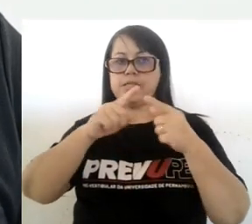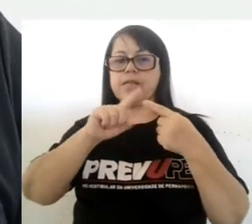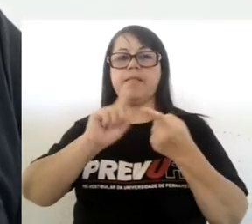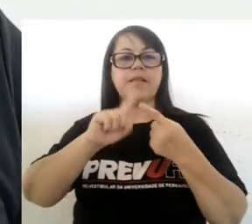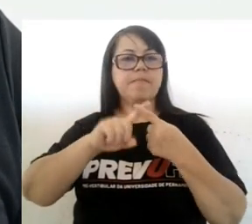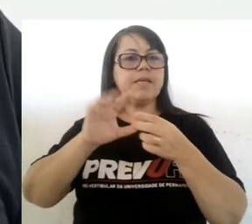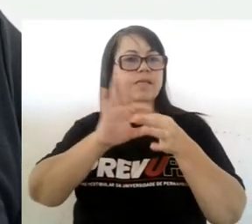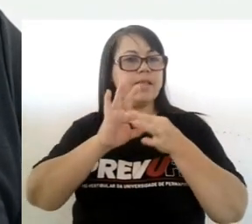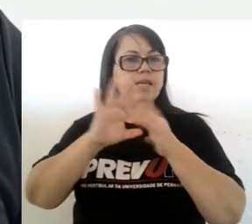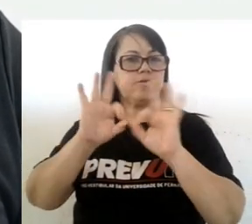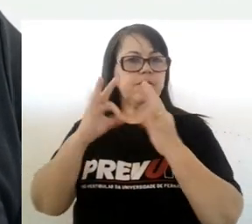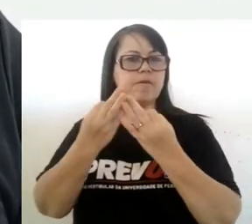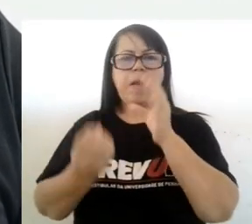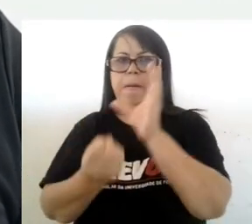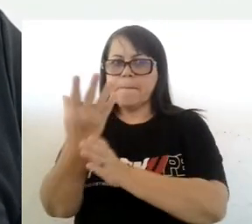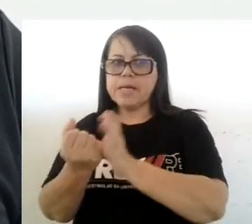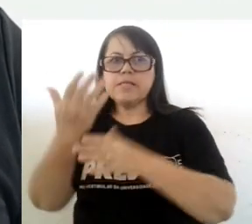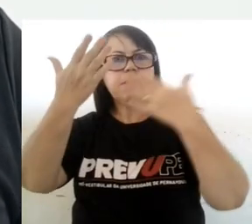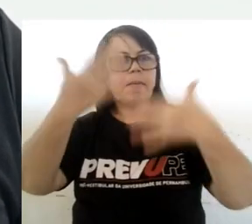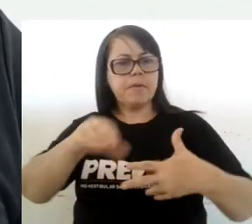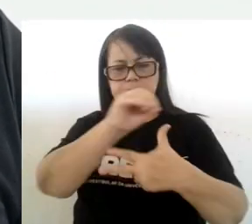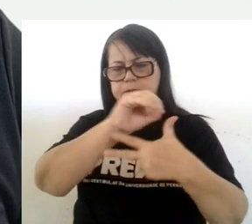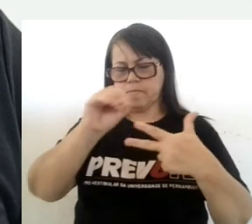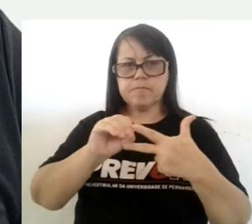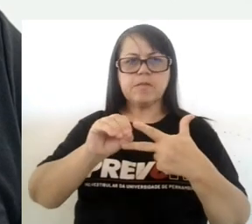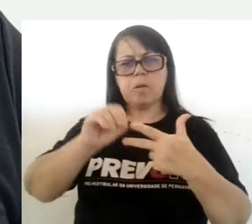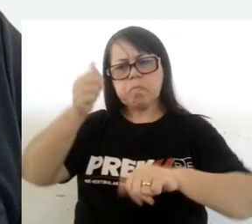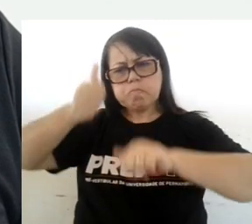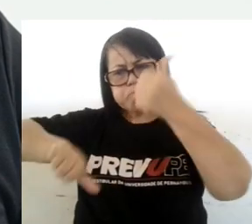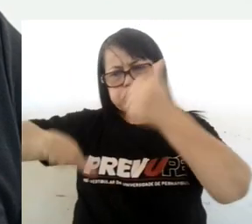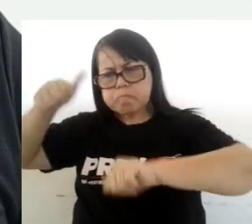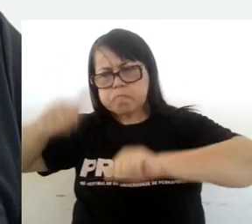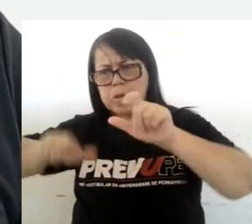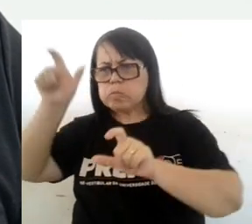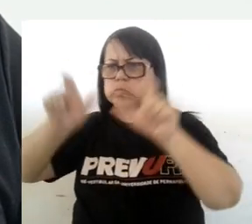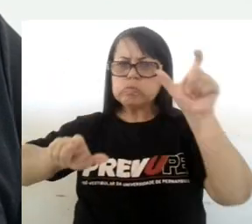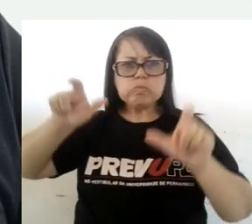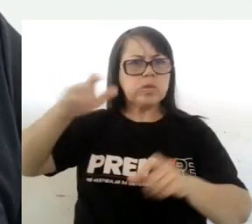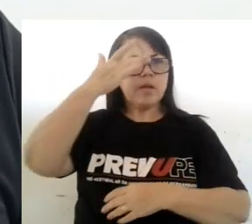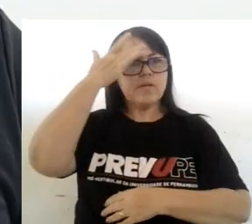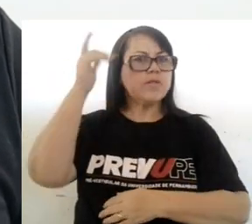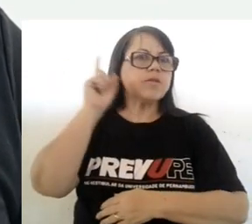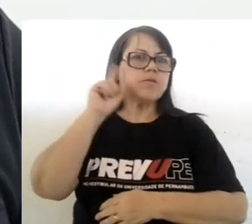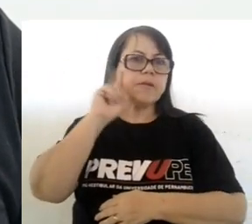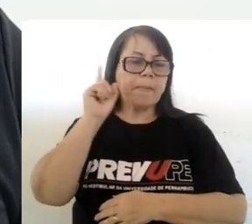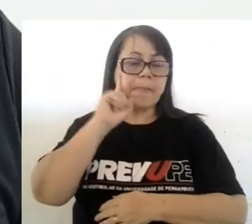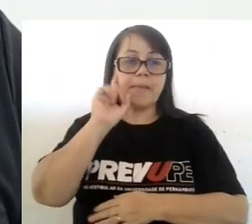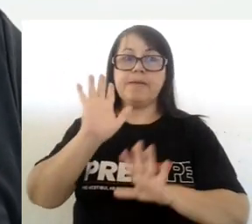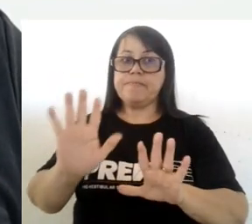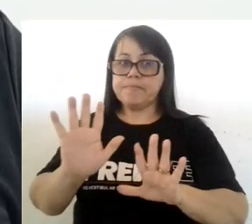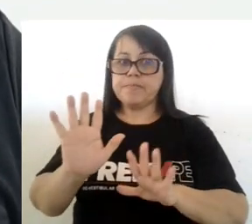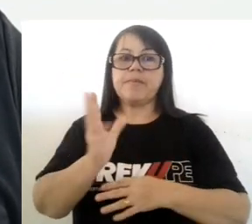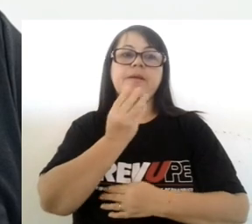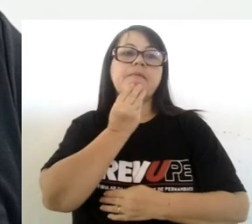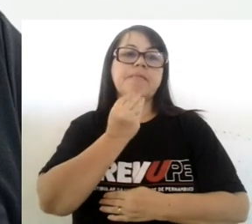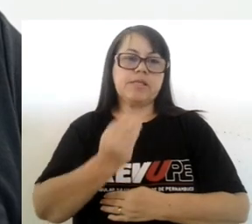família frequentemente aparecem no ENEM com suas ricas análises da condição humana e do cotidiano Machado de Assis